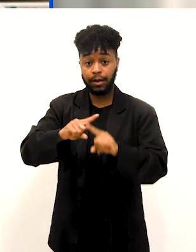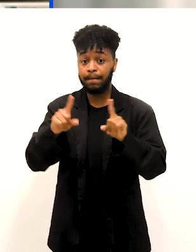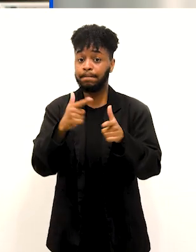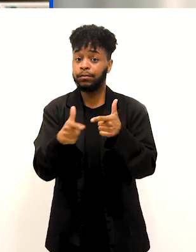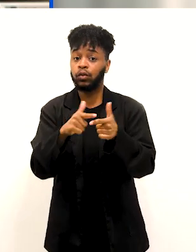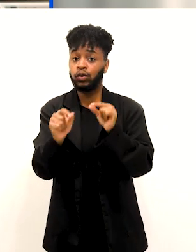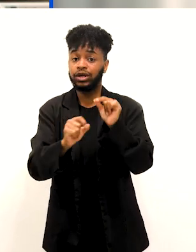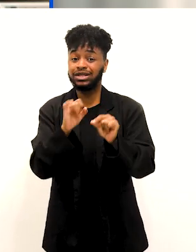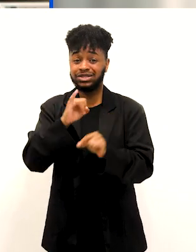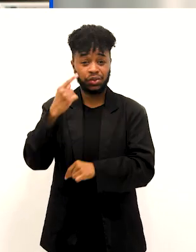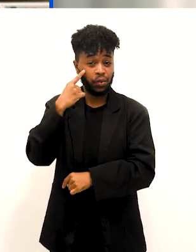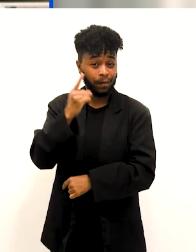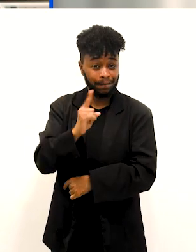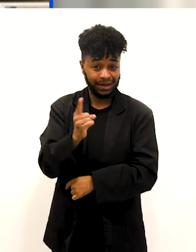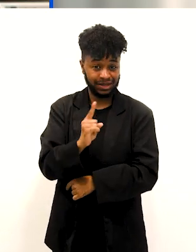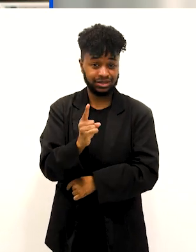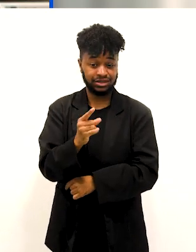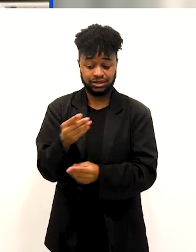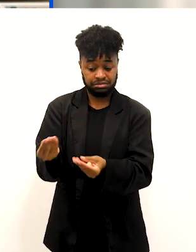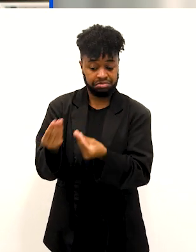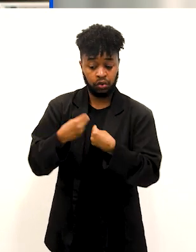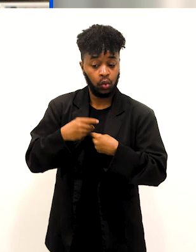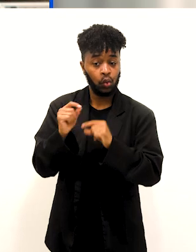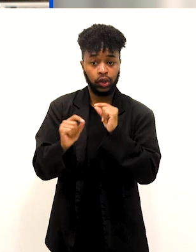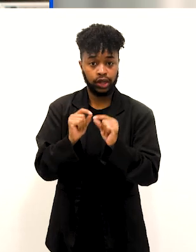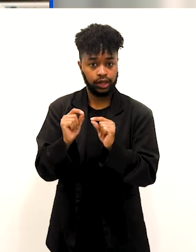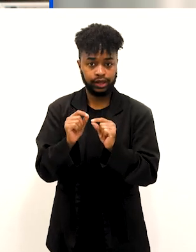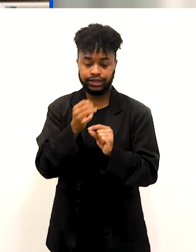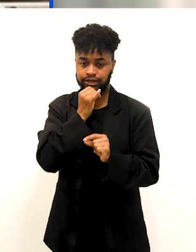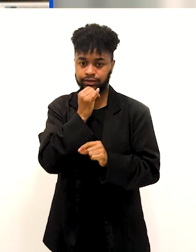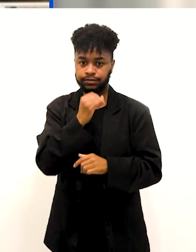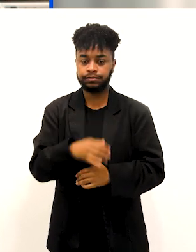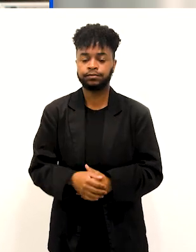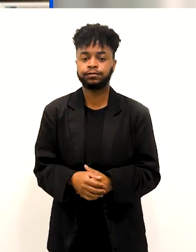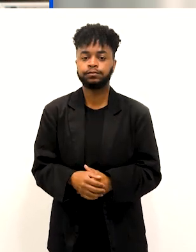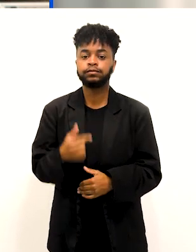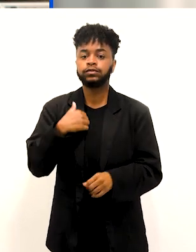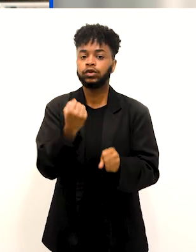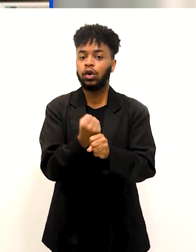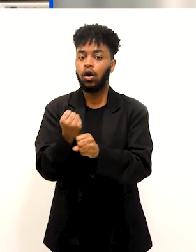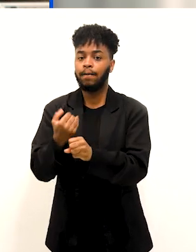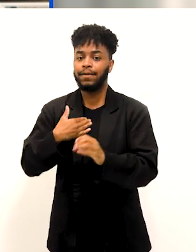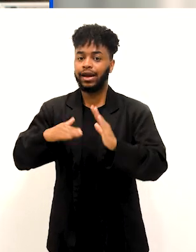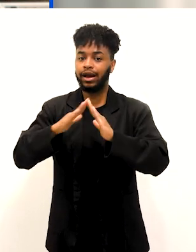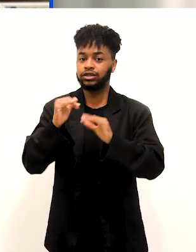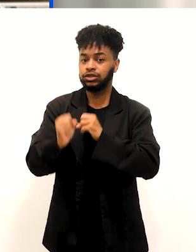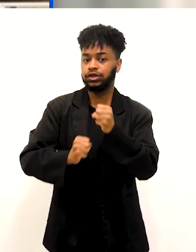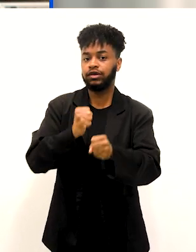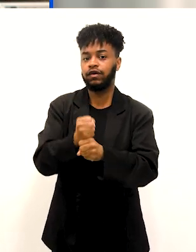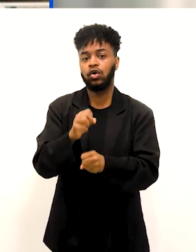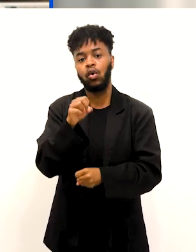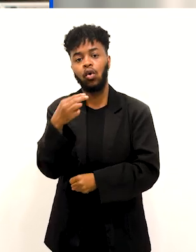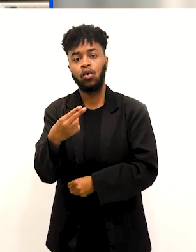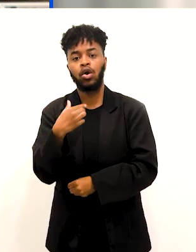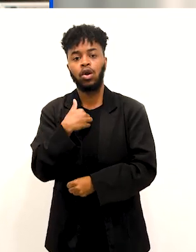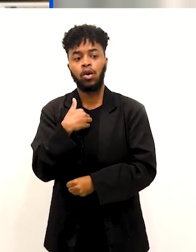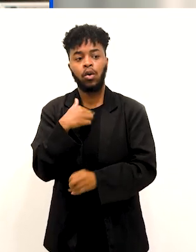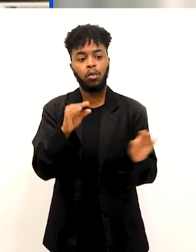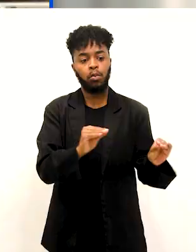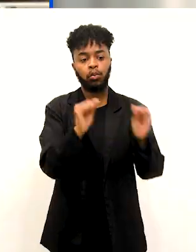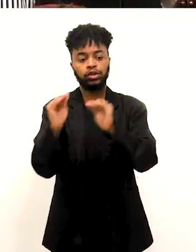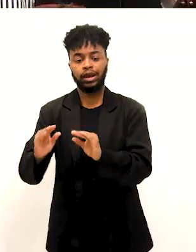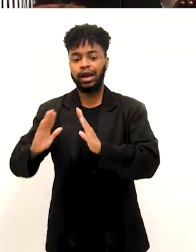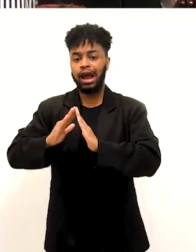as recompensas, quando não são pensadas, quando não são planejadas, algo do tipo, eu vou reformar minha casa o ano que vem, eu vou trocar